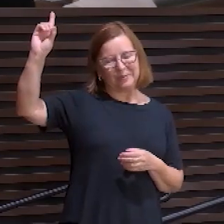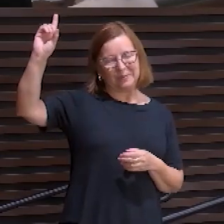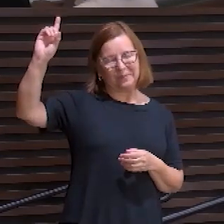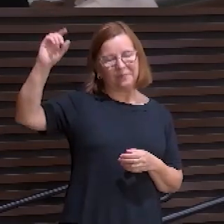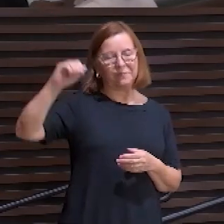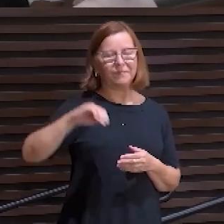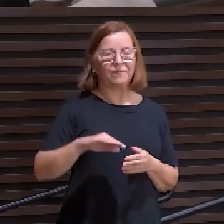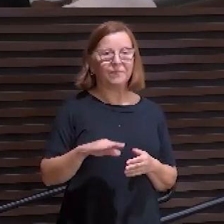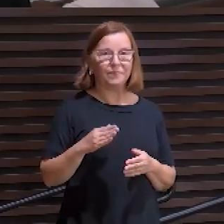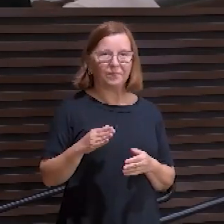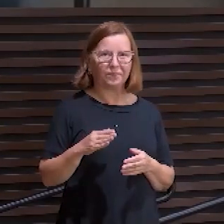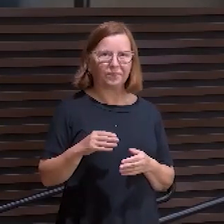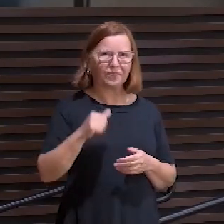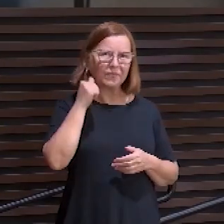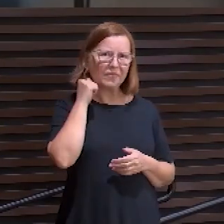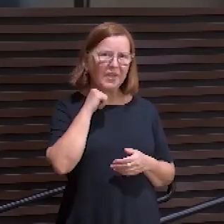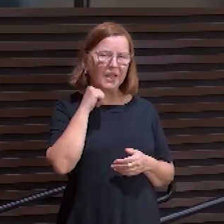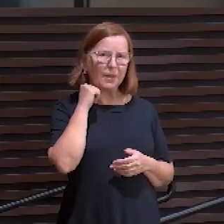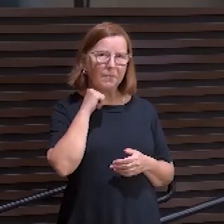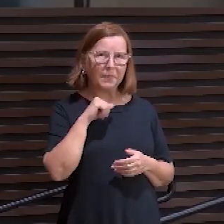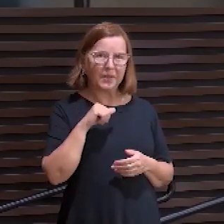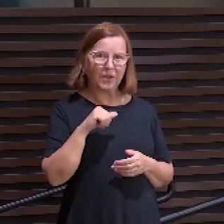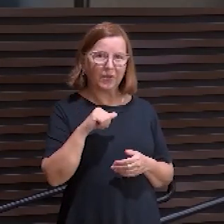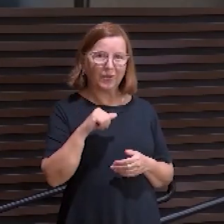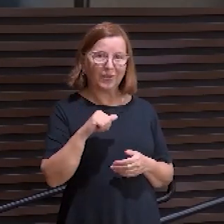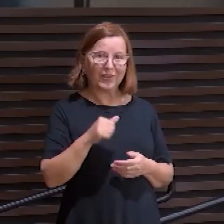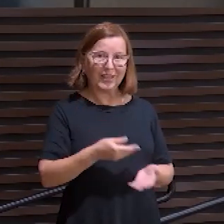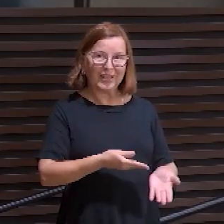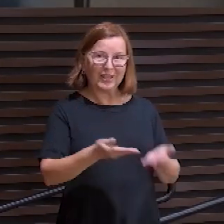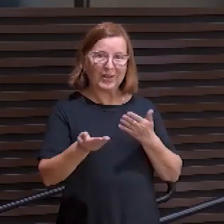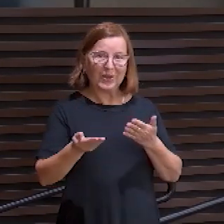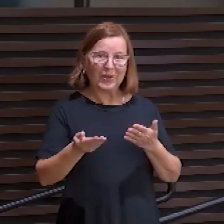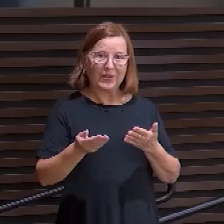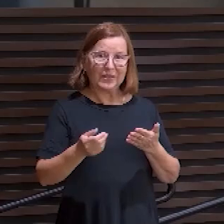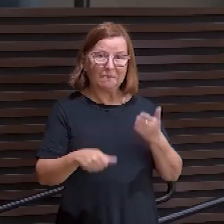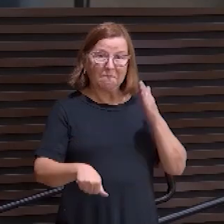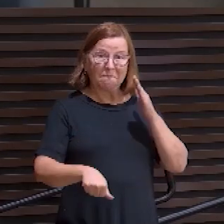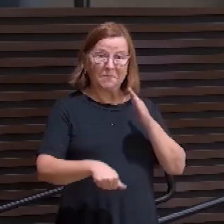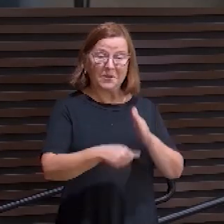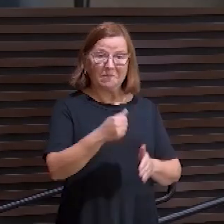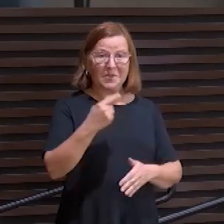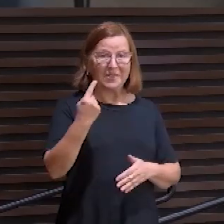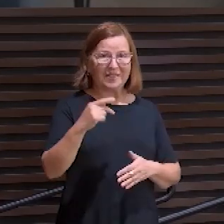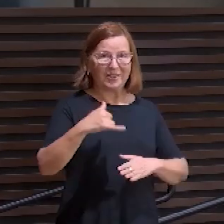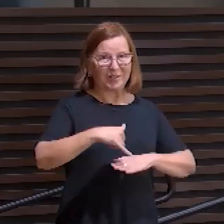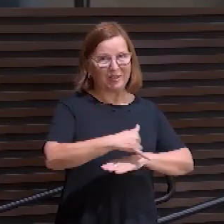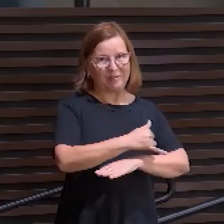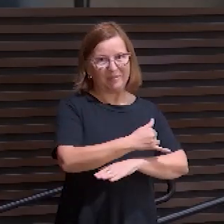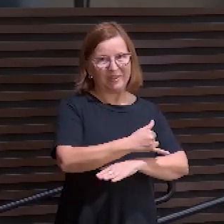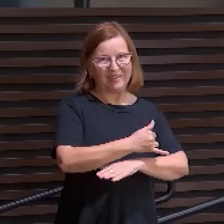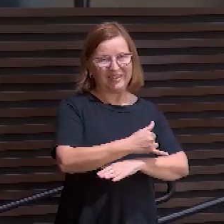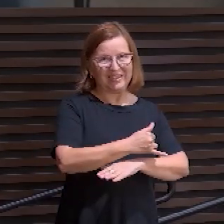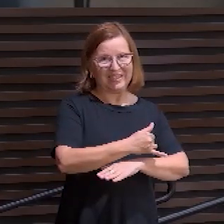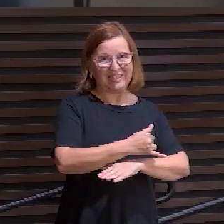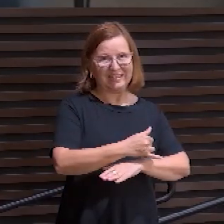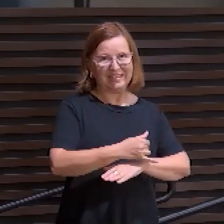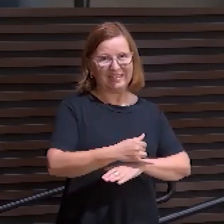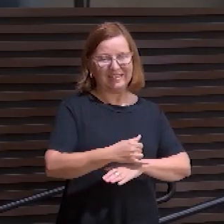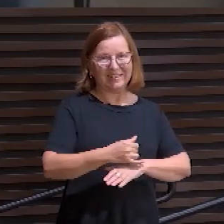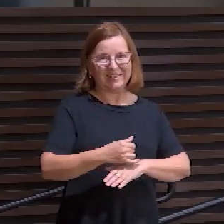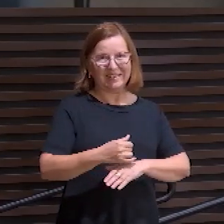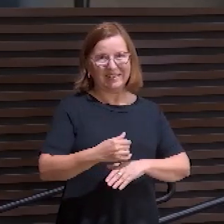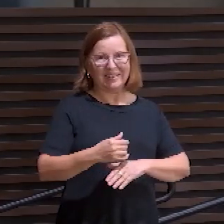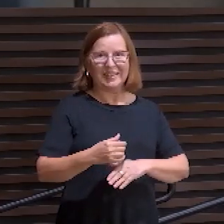ele diz assim: Abel, por sua vez, trouxe das primícias do seu rebanho e da gordura deste,